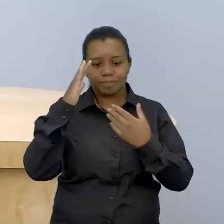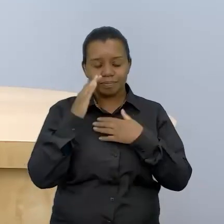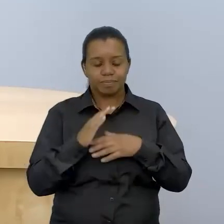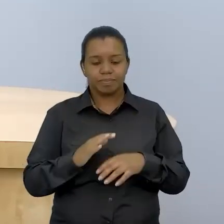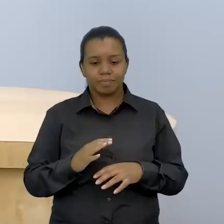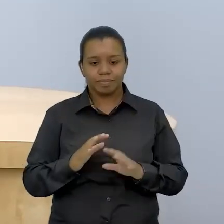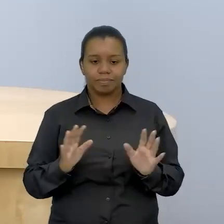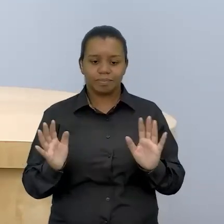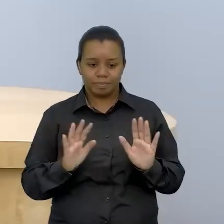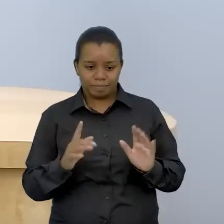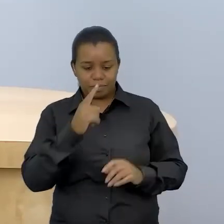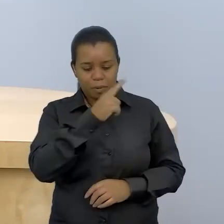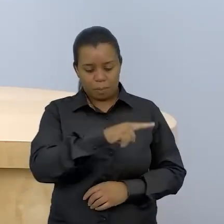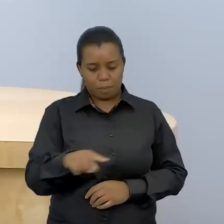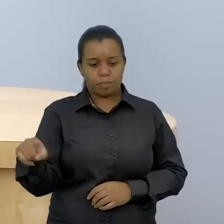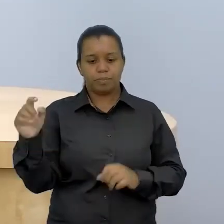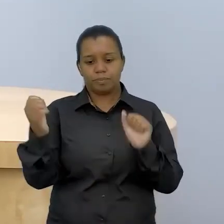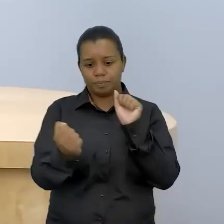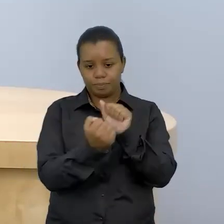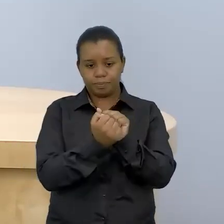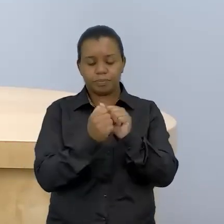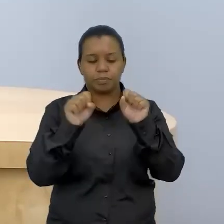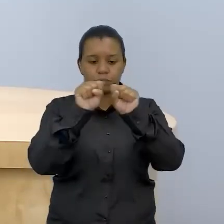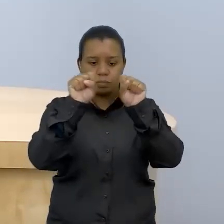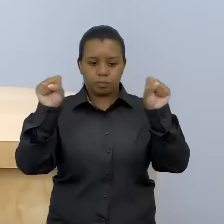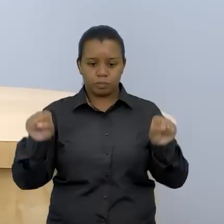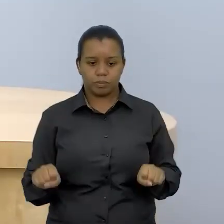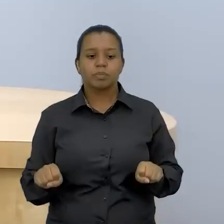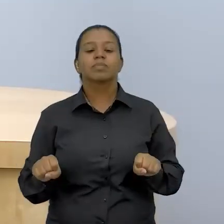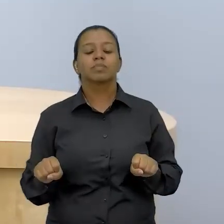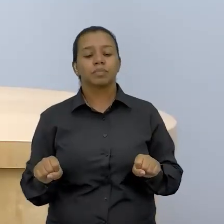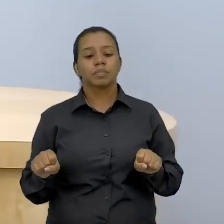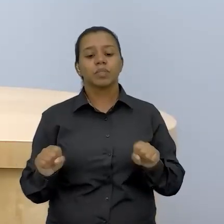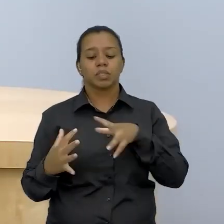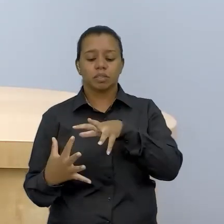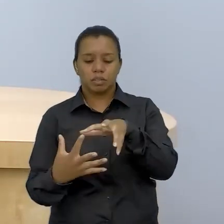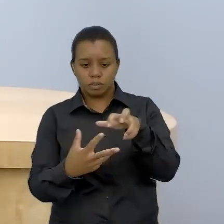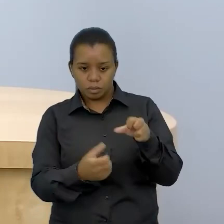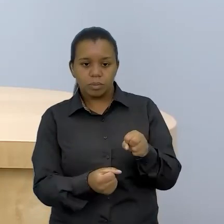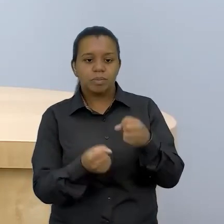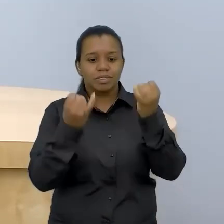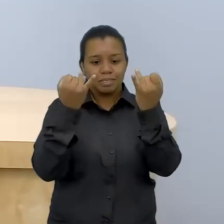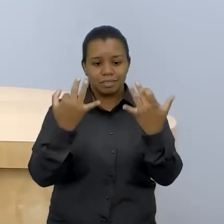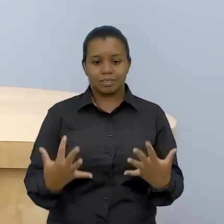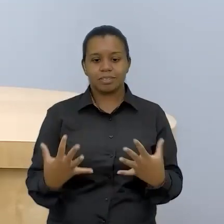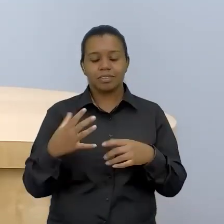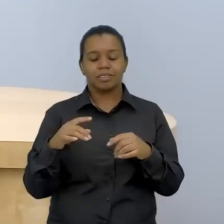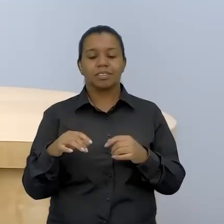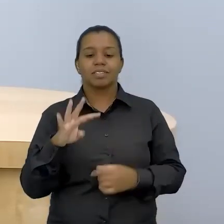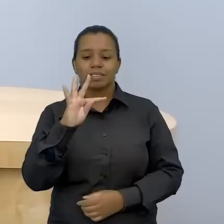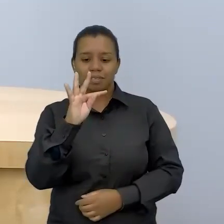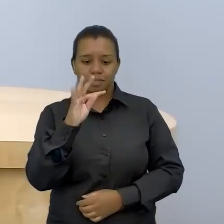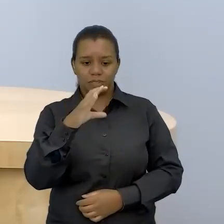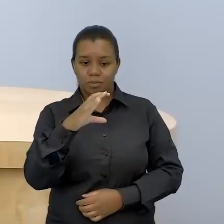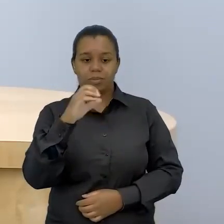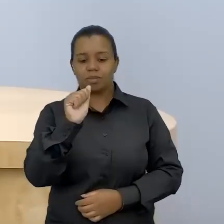ainda falando sobre o sistema Terra e interessante falando aí sobre a teoria do caos, que é muito